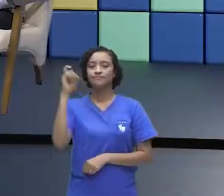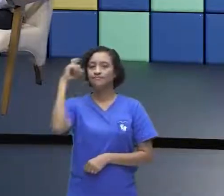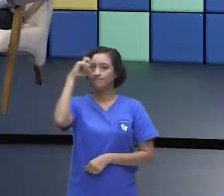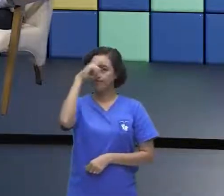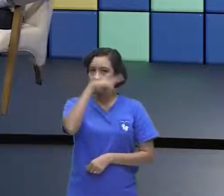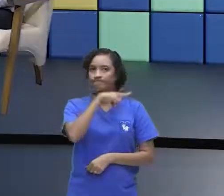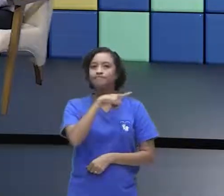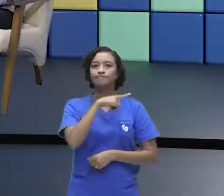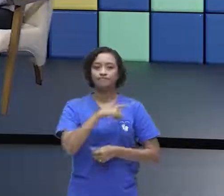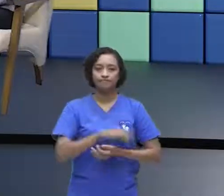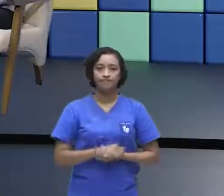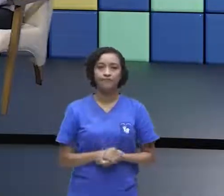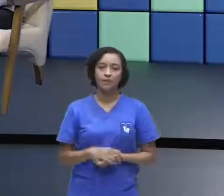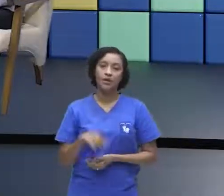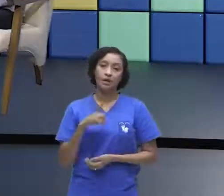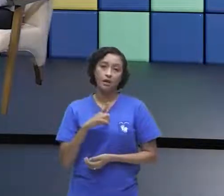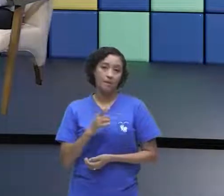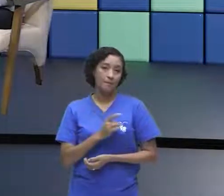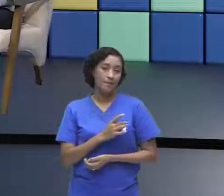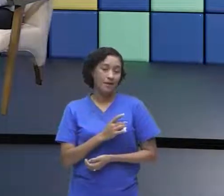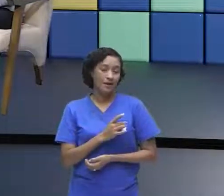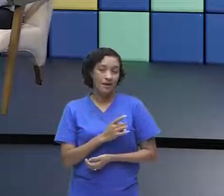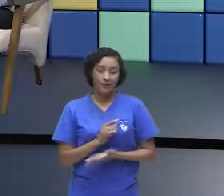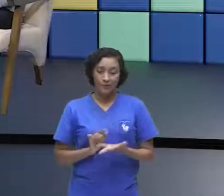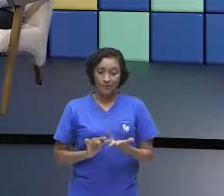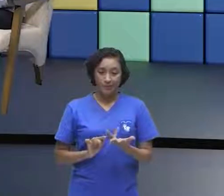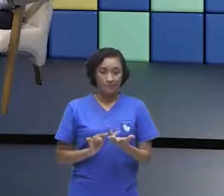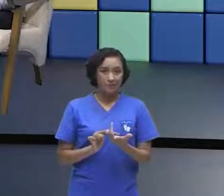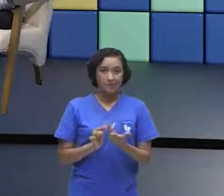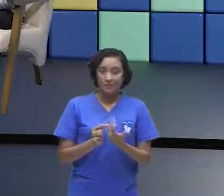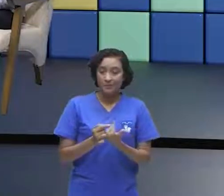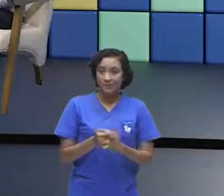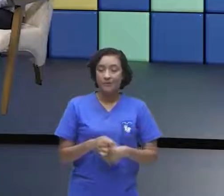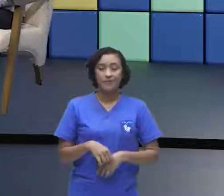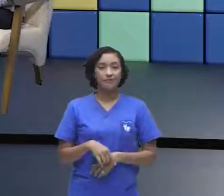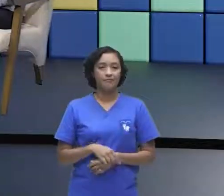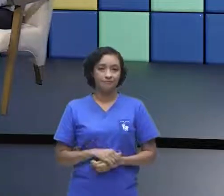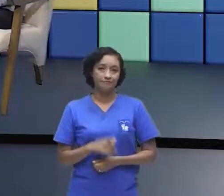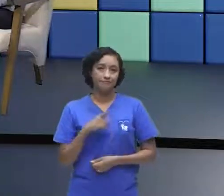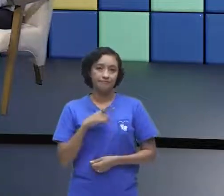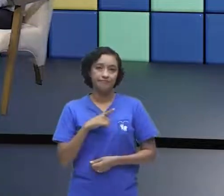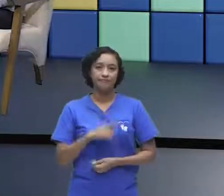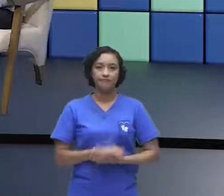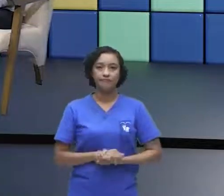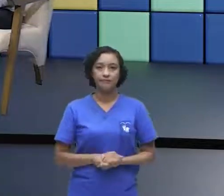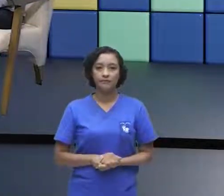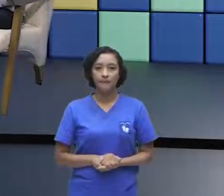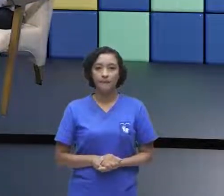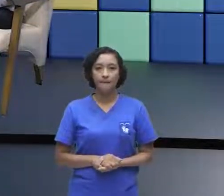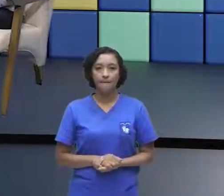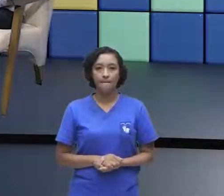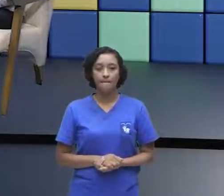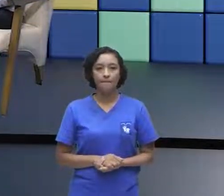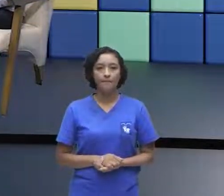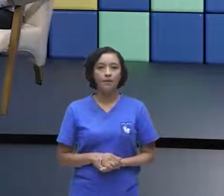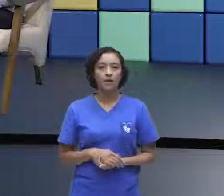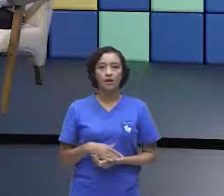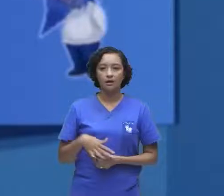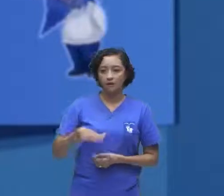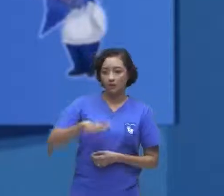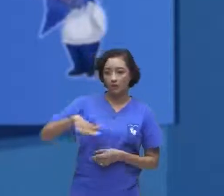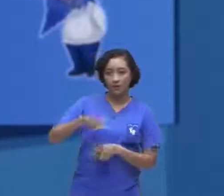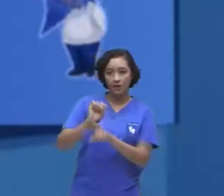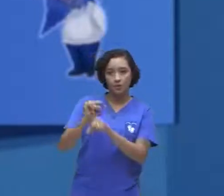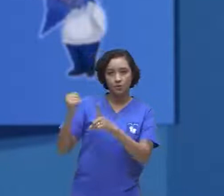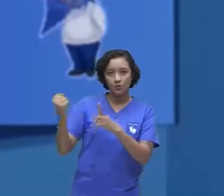gente tem medos para tudo quanto é situação, né? Isso, até no meio social que a gente vive, né,